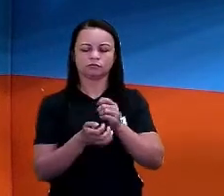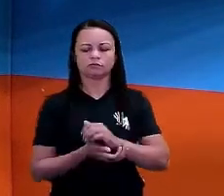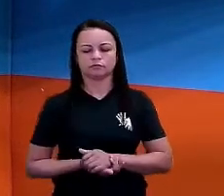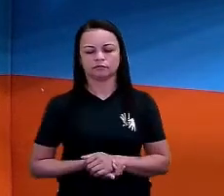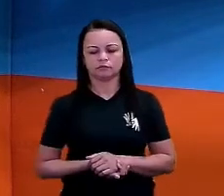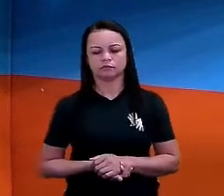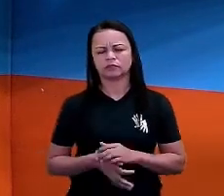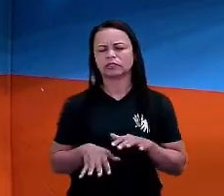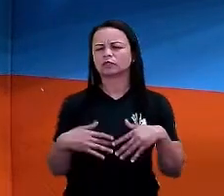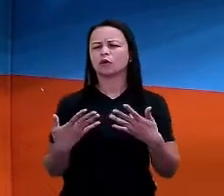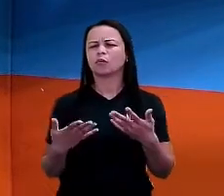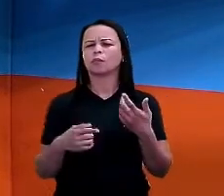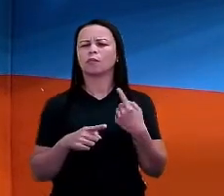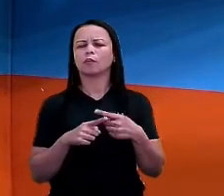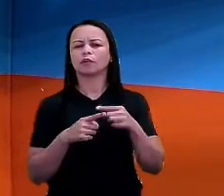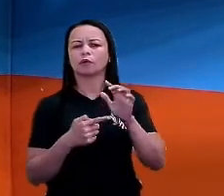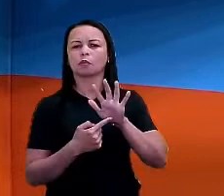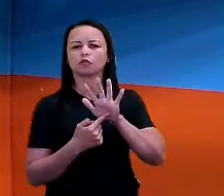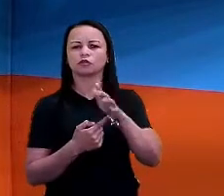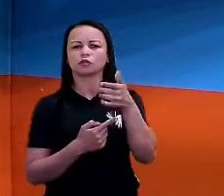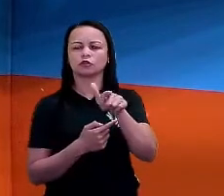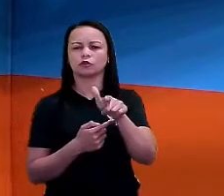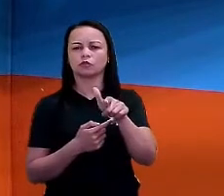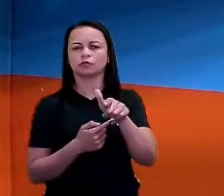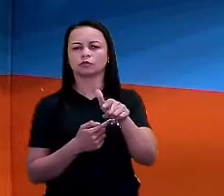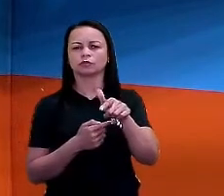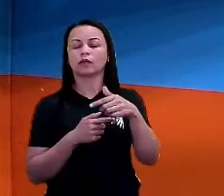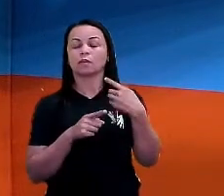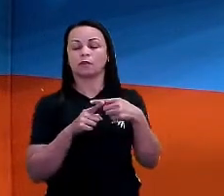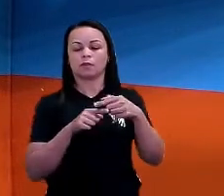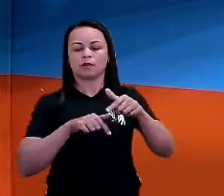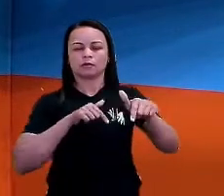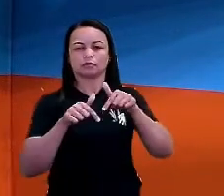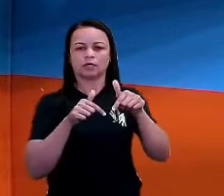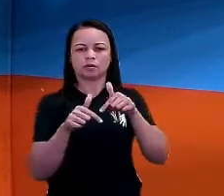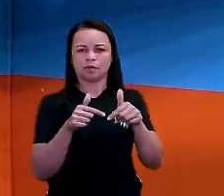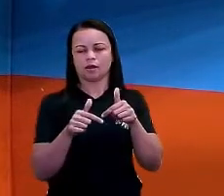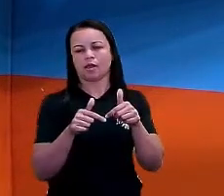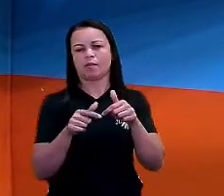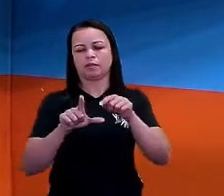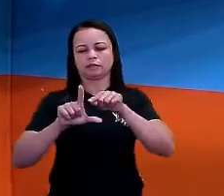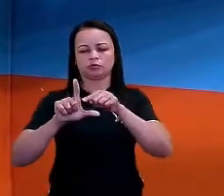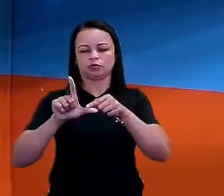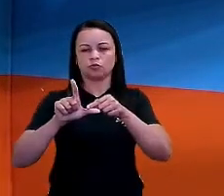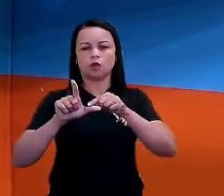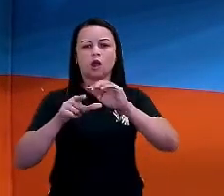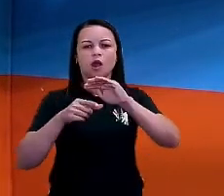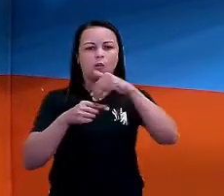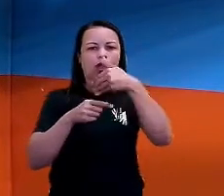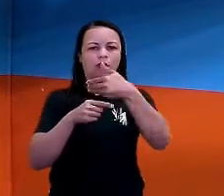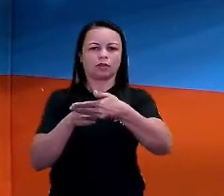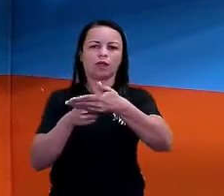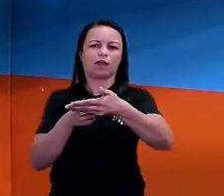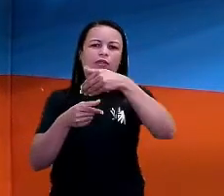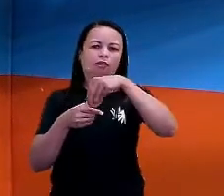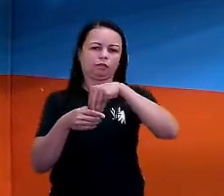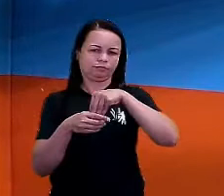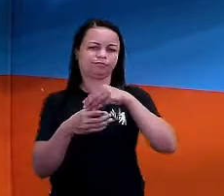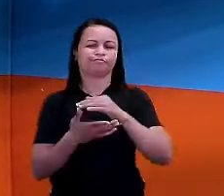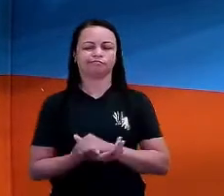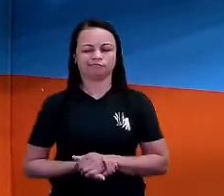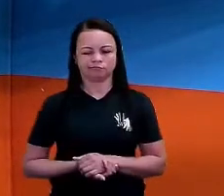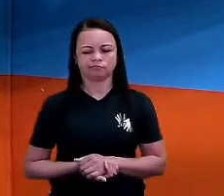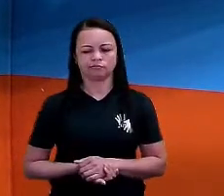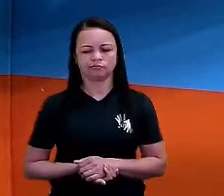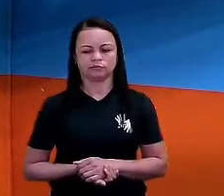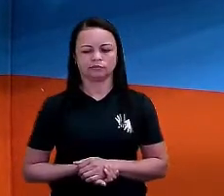Porque eu quero trabalhar a medida dos ângulos internos. Lembram lá que a gente quer trazer aqui a soma dos ângulos internos de um polígono? Então,